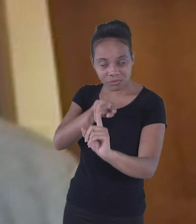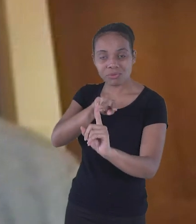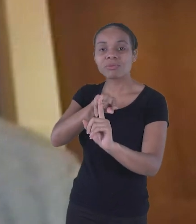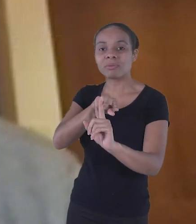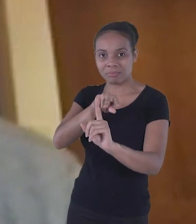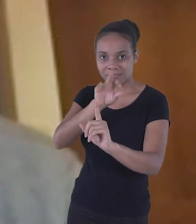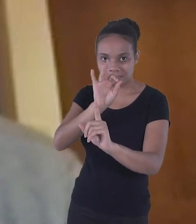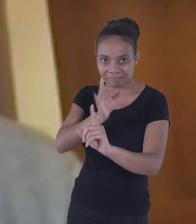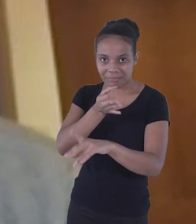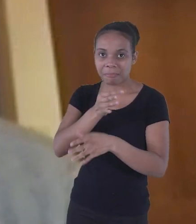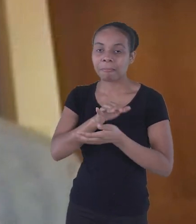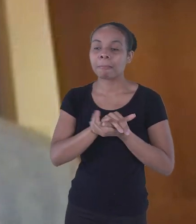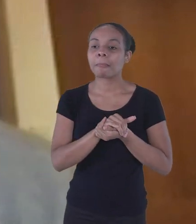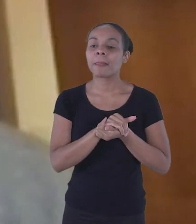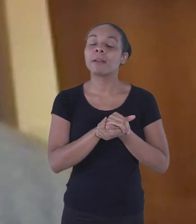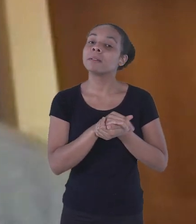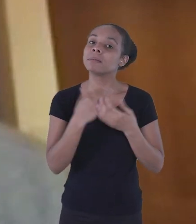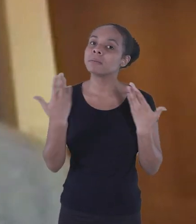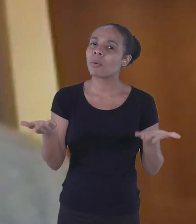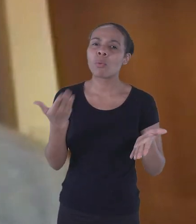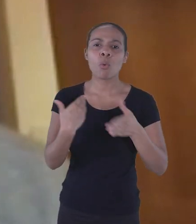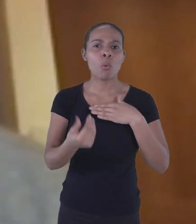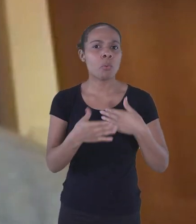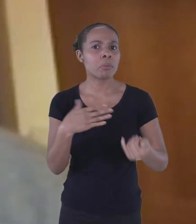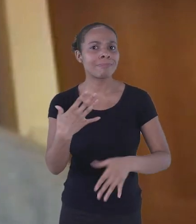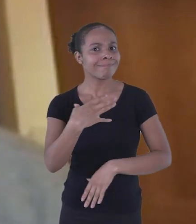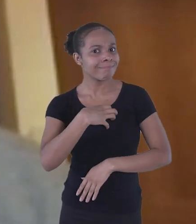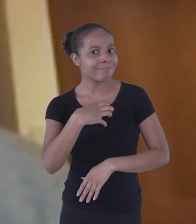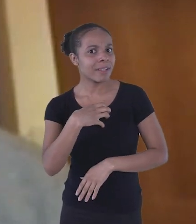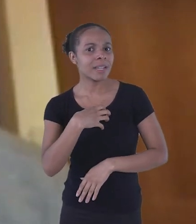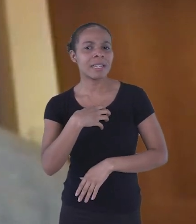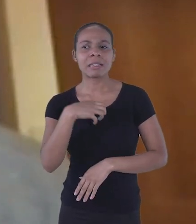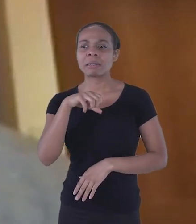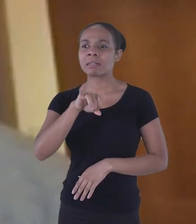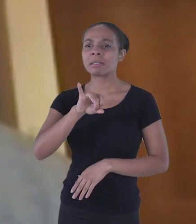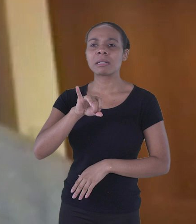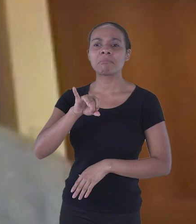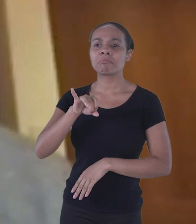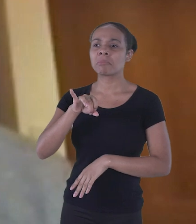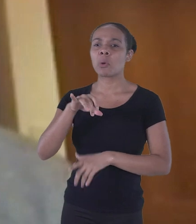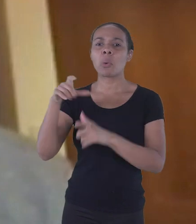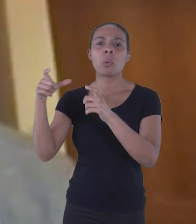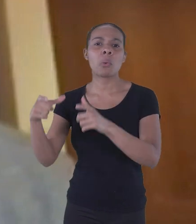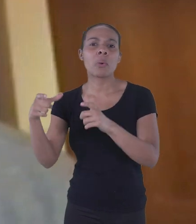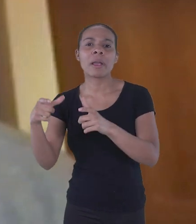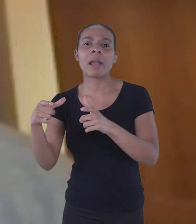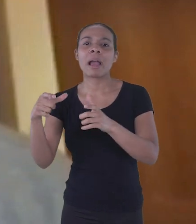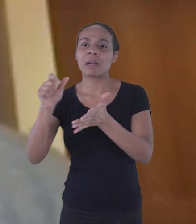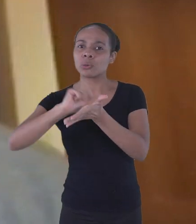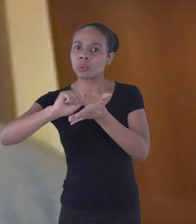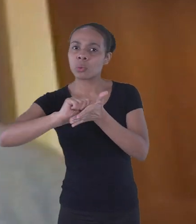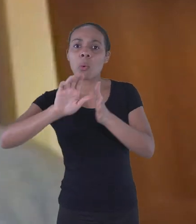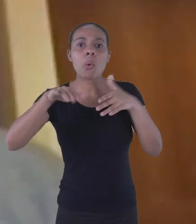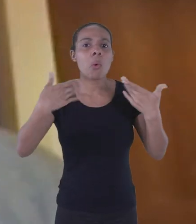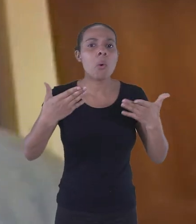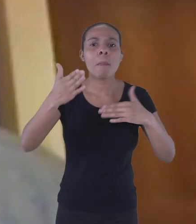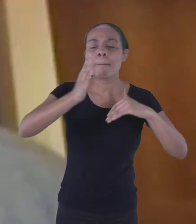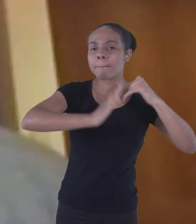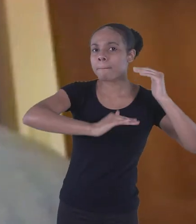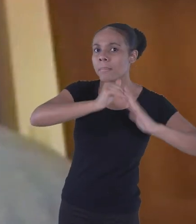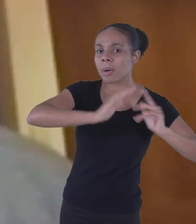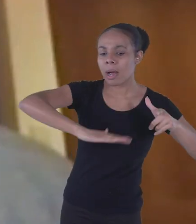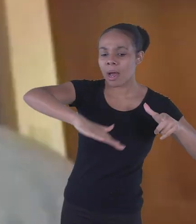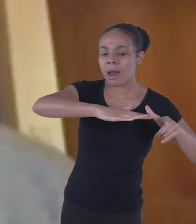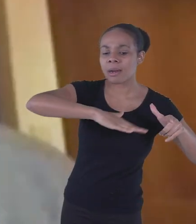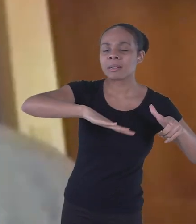qualquer maneira, seja do Hemingway escritor como um todo, seja do Hemingway contista, é